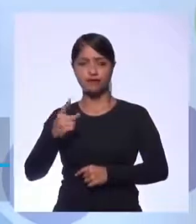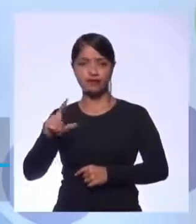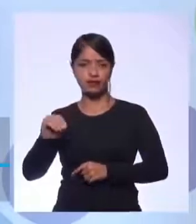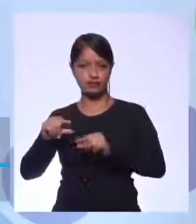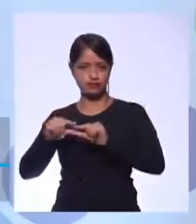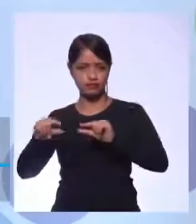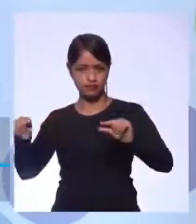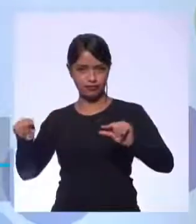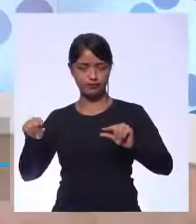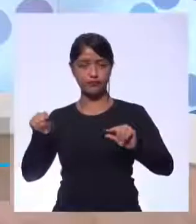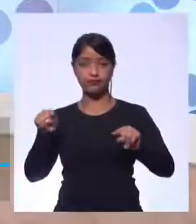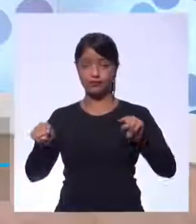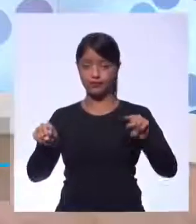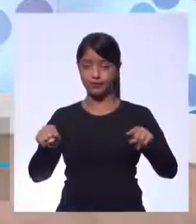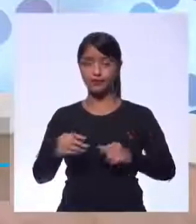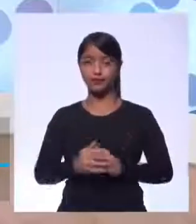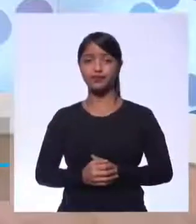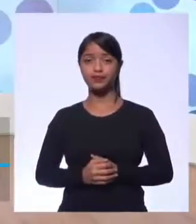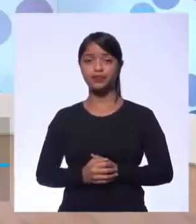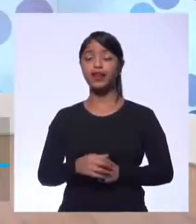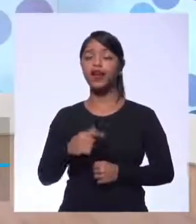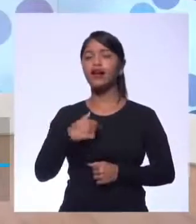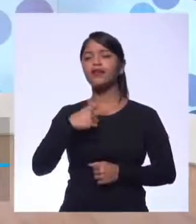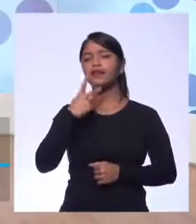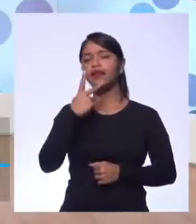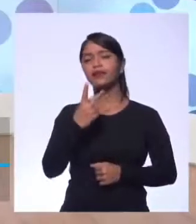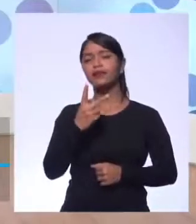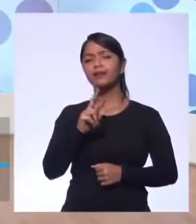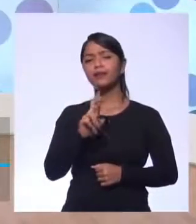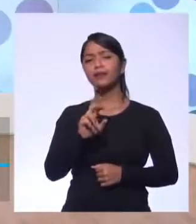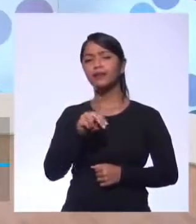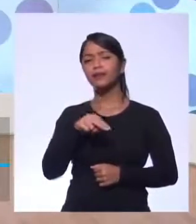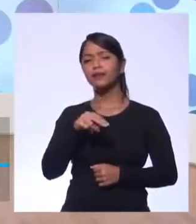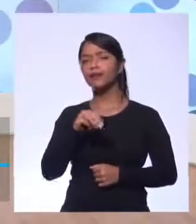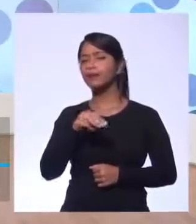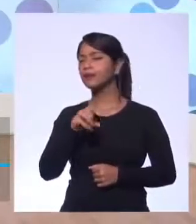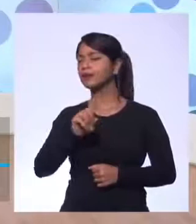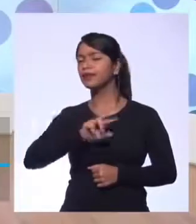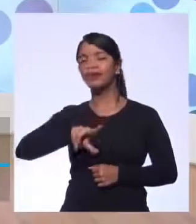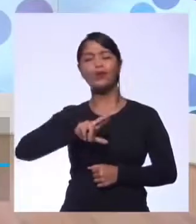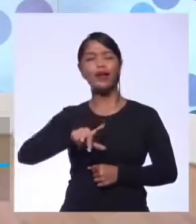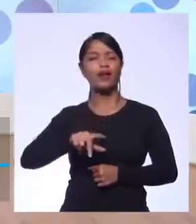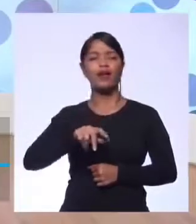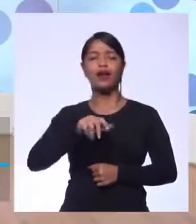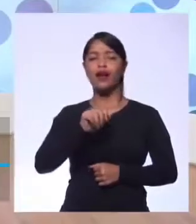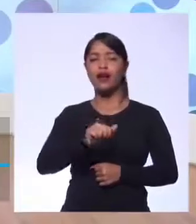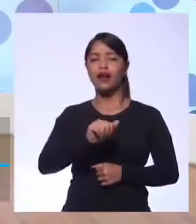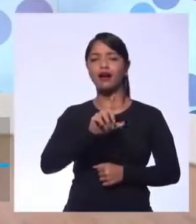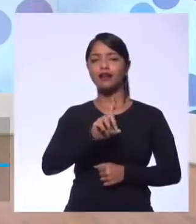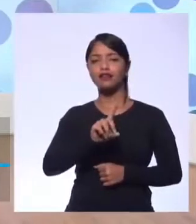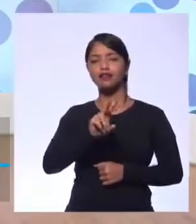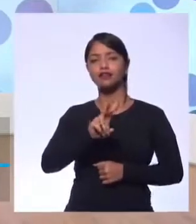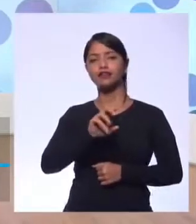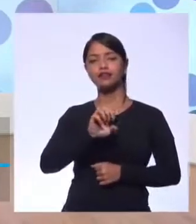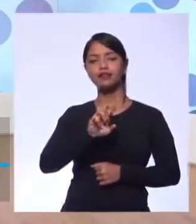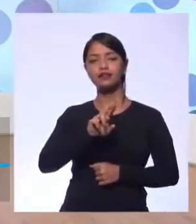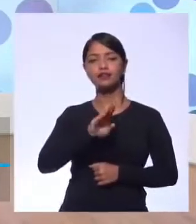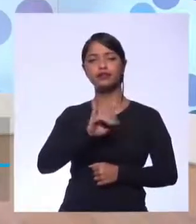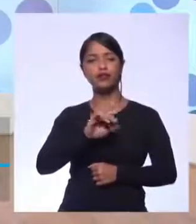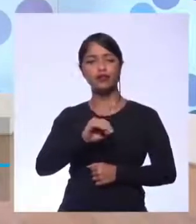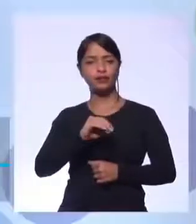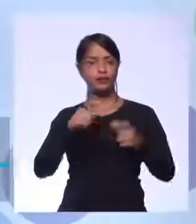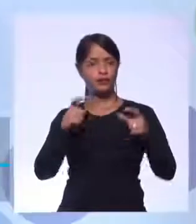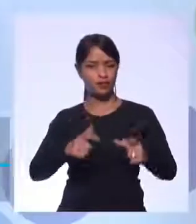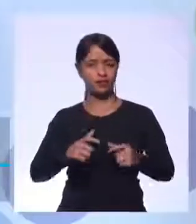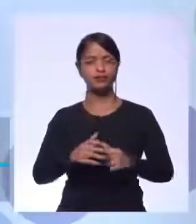duas... Lá, amor, eu falei pronome, né? Pode é falar. Advérbio, né? Advérbio. E o lá é advérbio. Eu corrigindo, também né? falei. A gente É aqui na advérbio, correria gente. Advérbio de acontece, lugar. é verdade, advérbio. Eu falei pronome